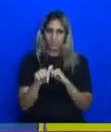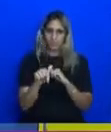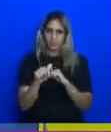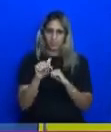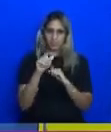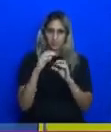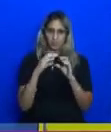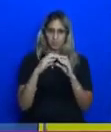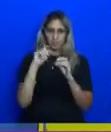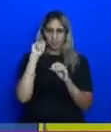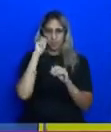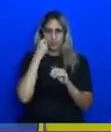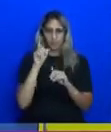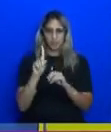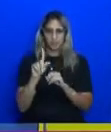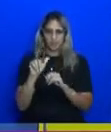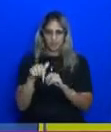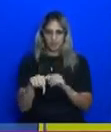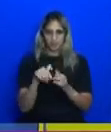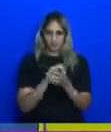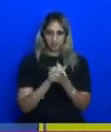número 17.